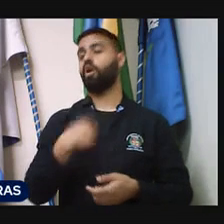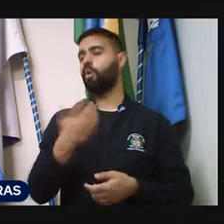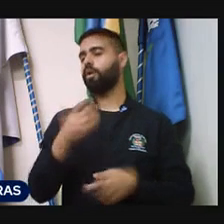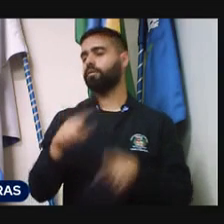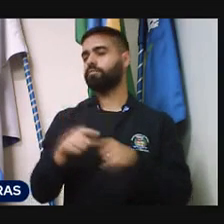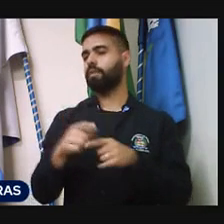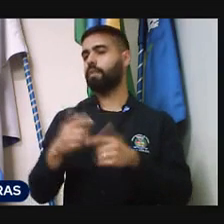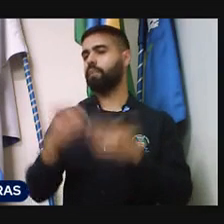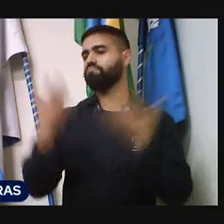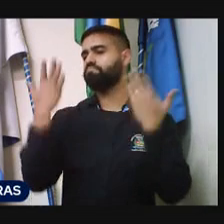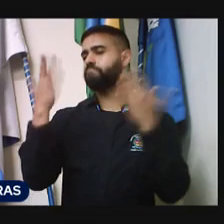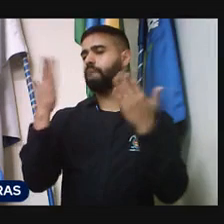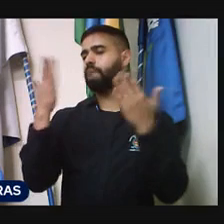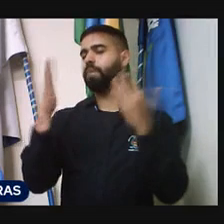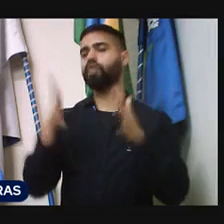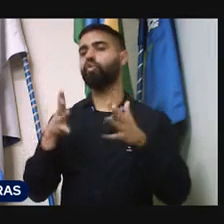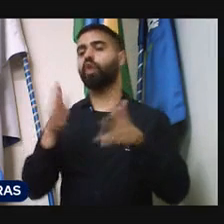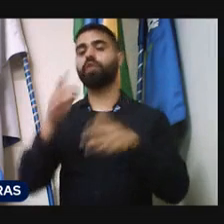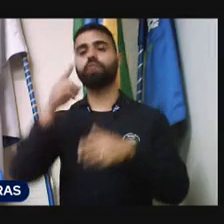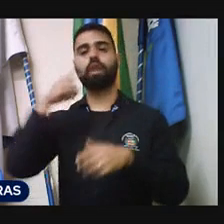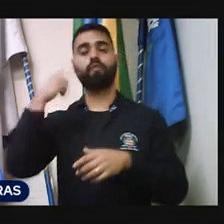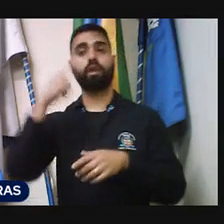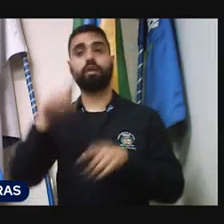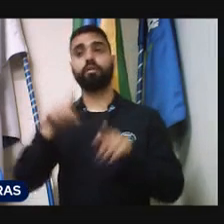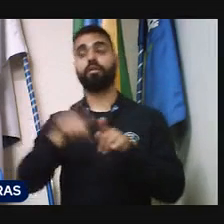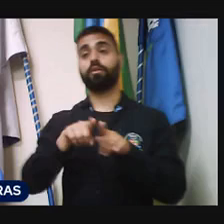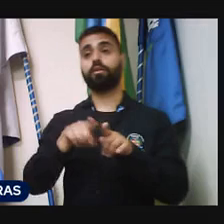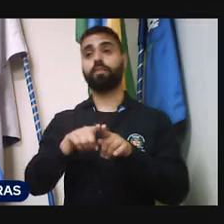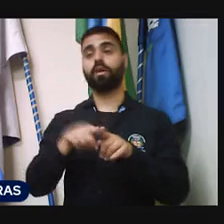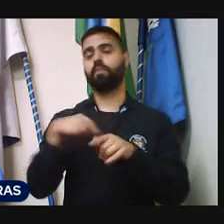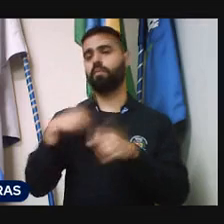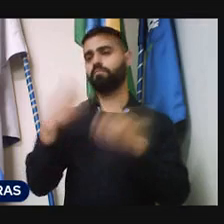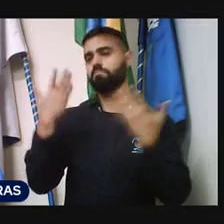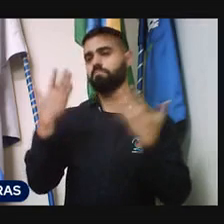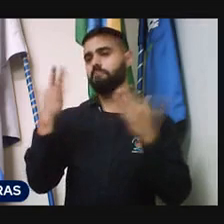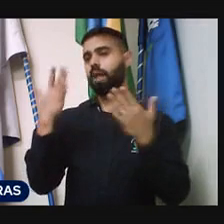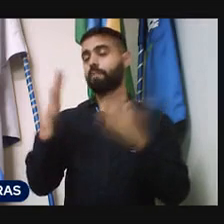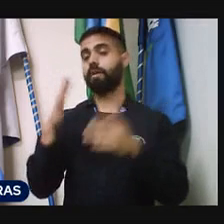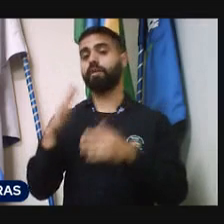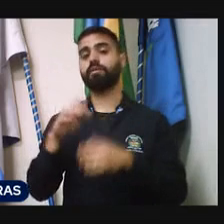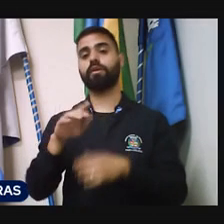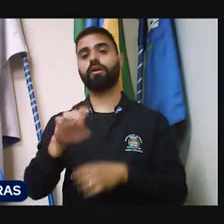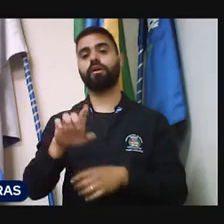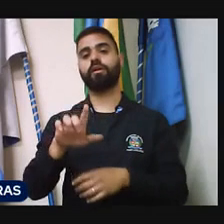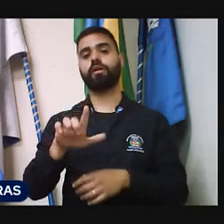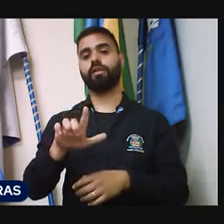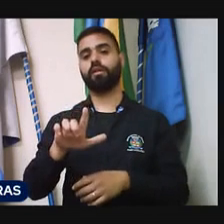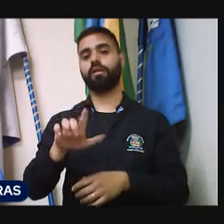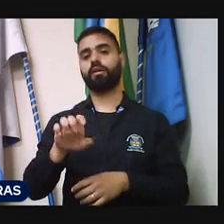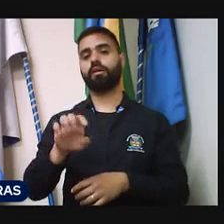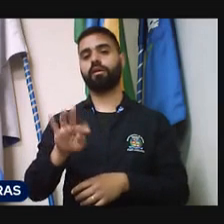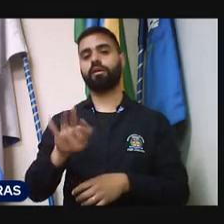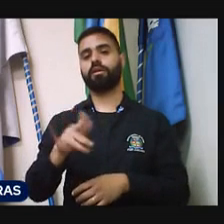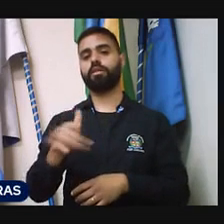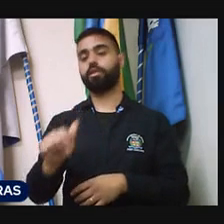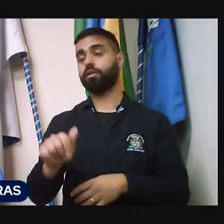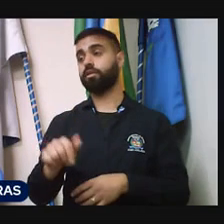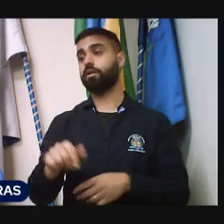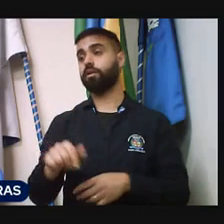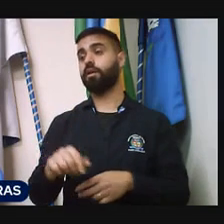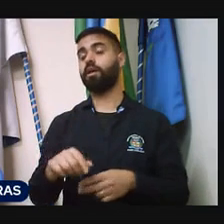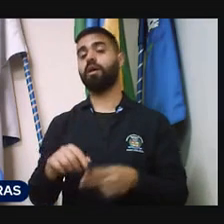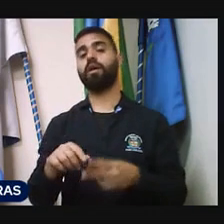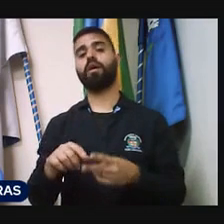pelo dia de ontem né E aí eu estendo aqui Meus parabéns pessoalmente a doutora Letícia que os acompanha no meu gabinete